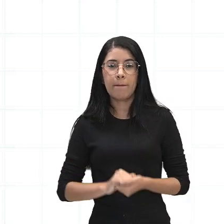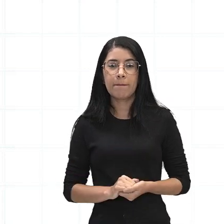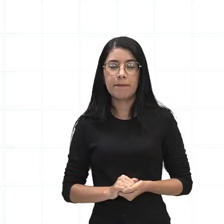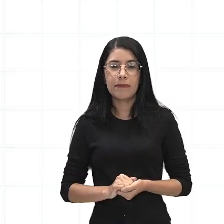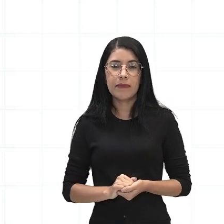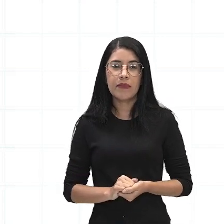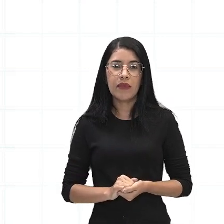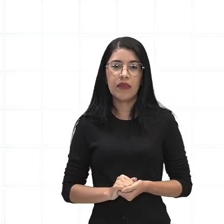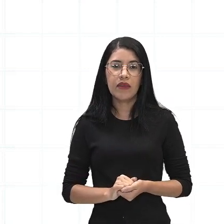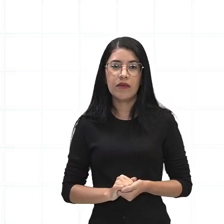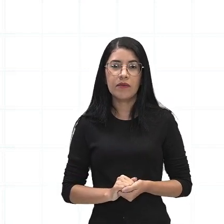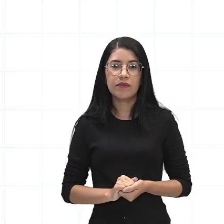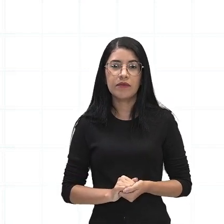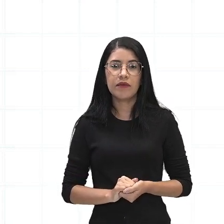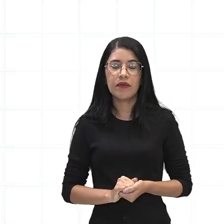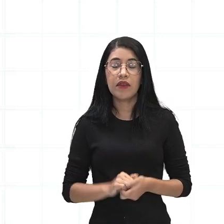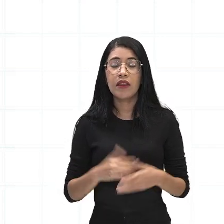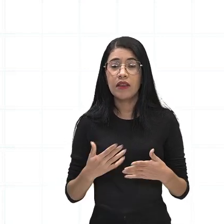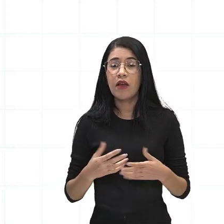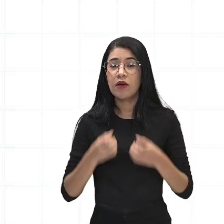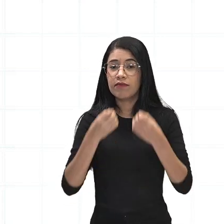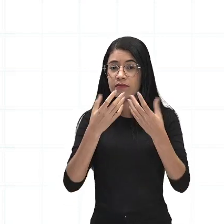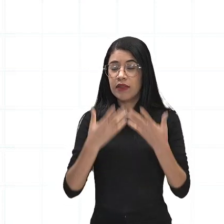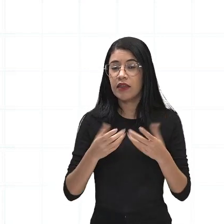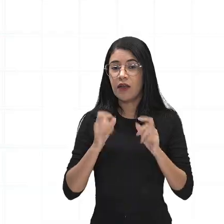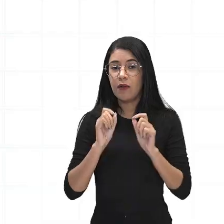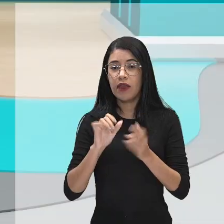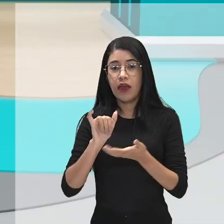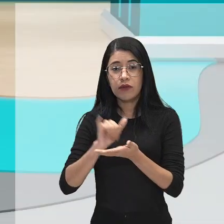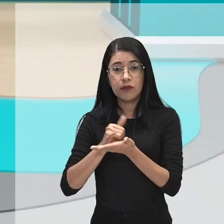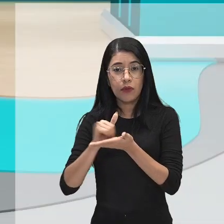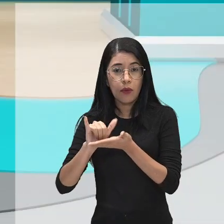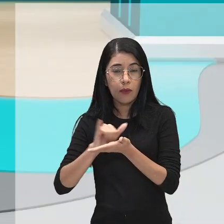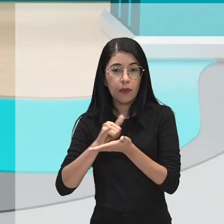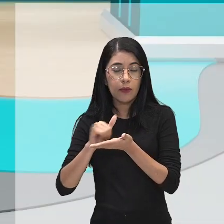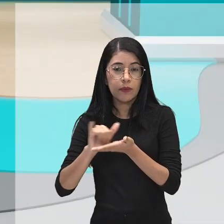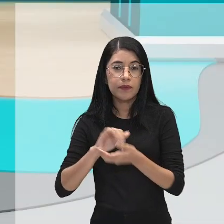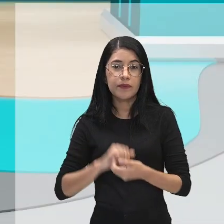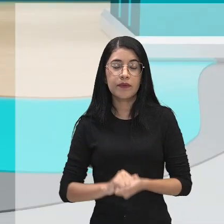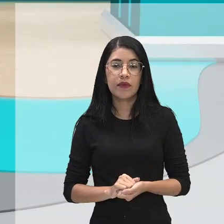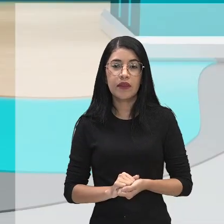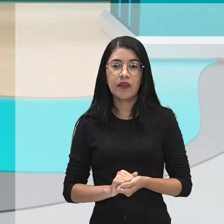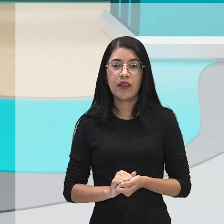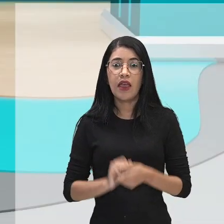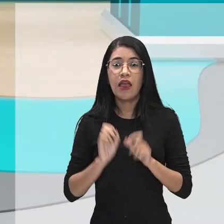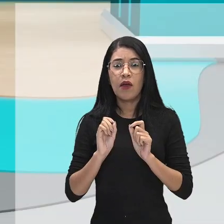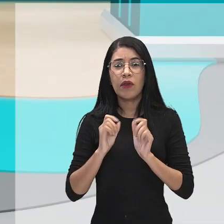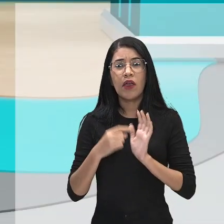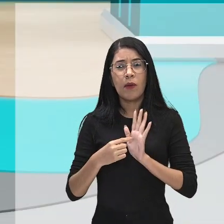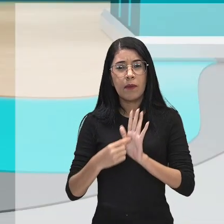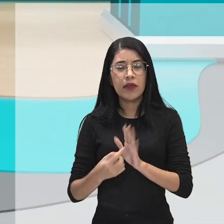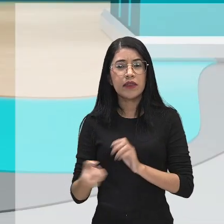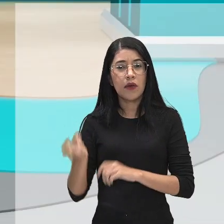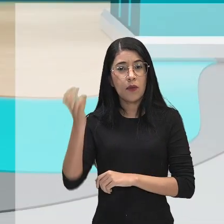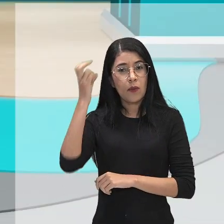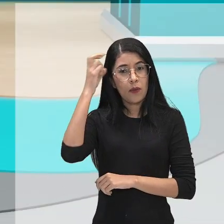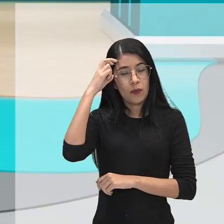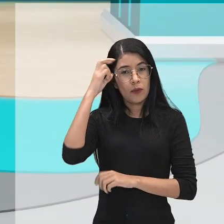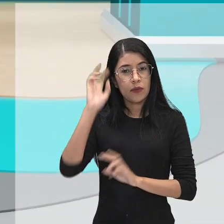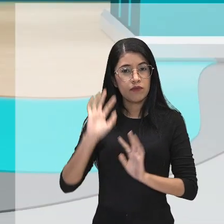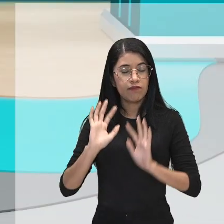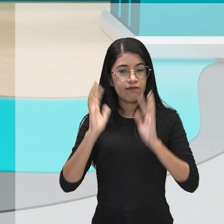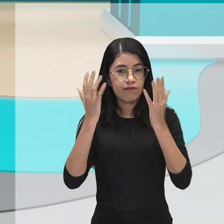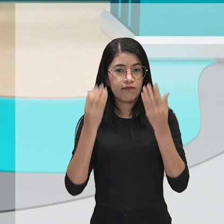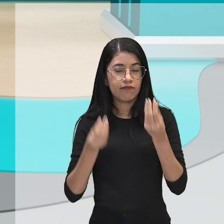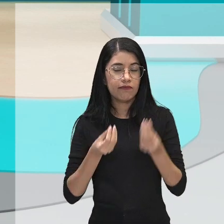modernizantes. Ora, o que nós podemos falar do boi-bumbá enquanto manifestação folclórica?